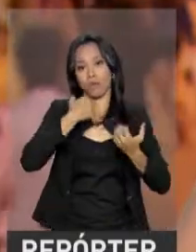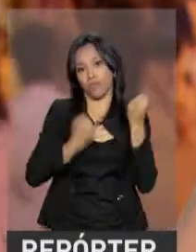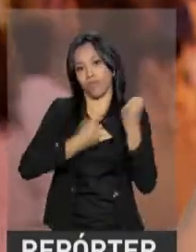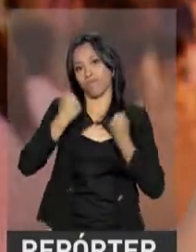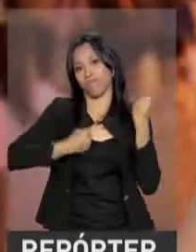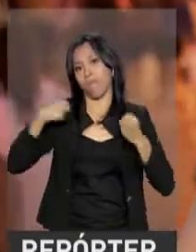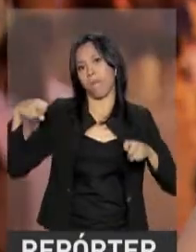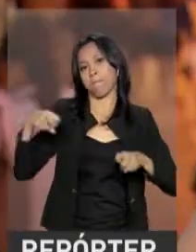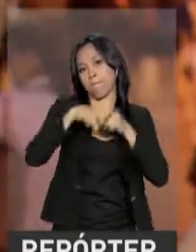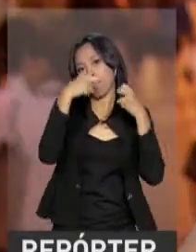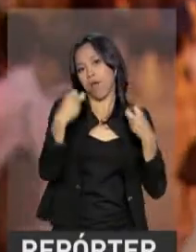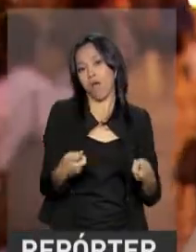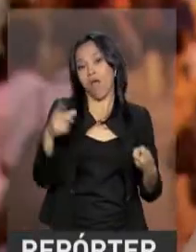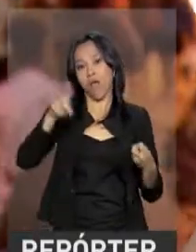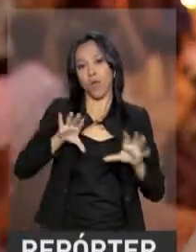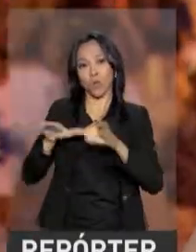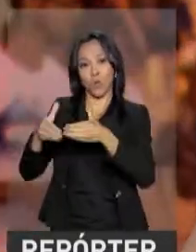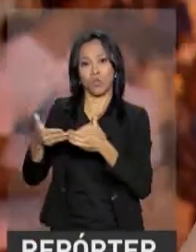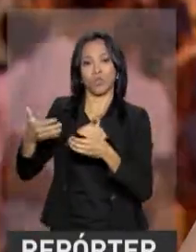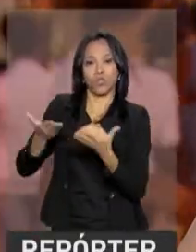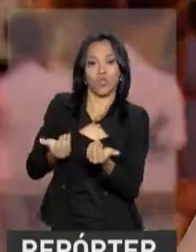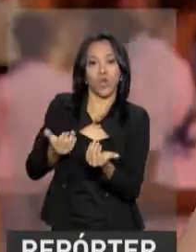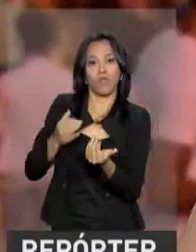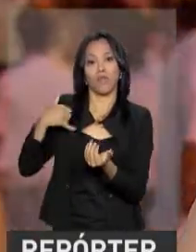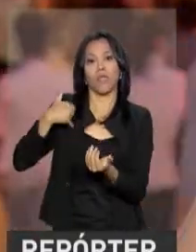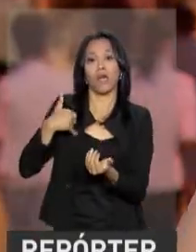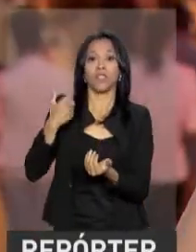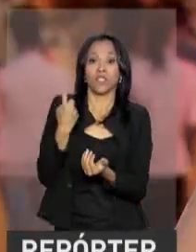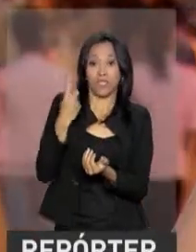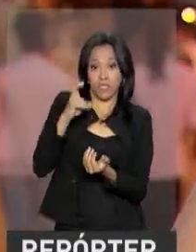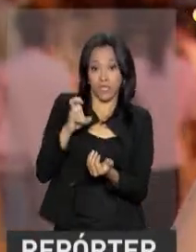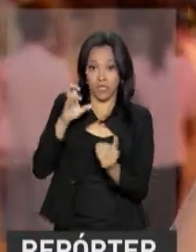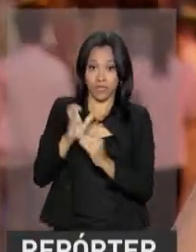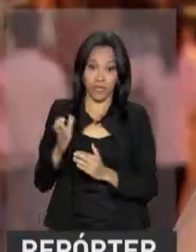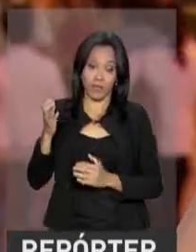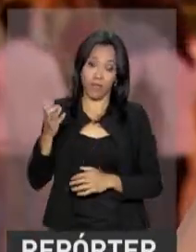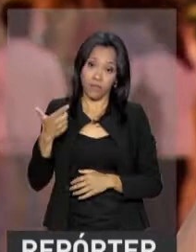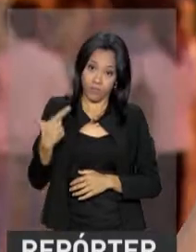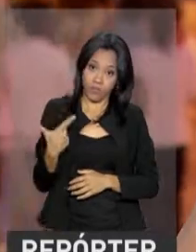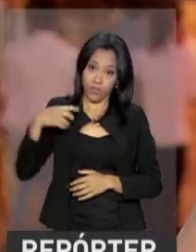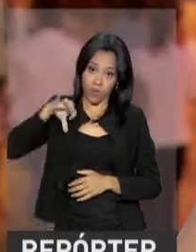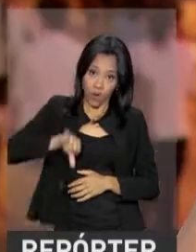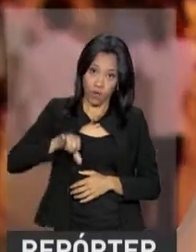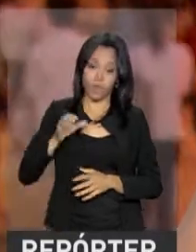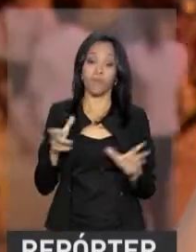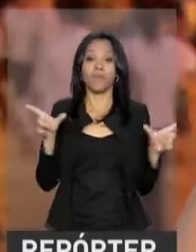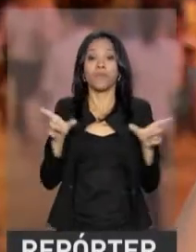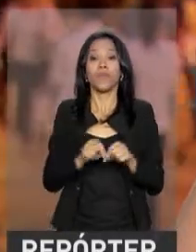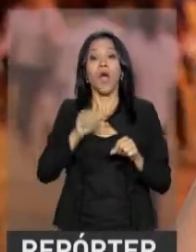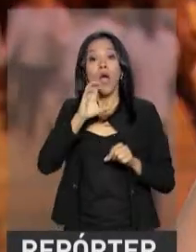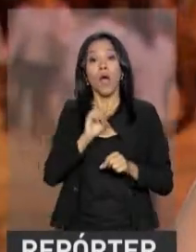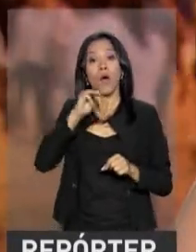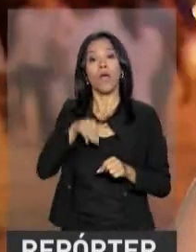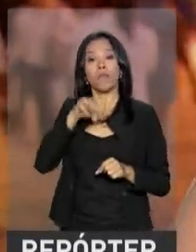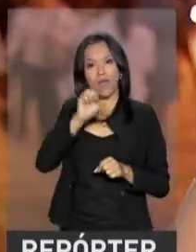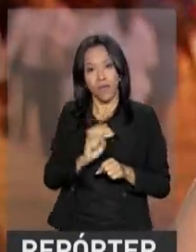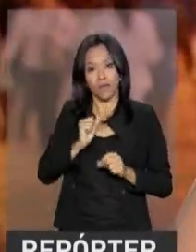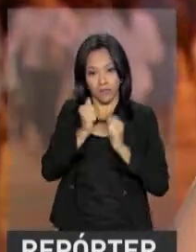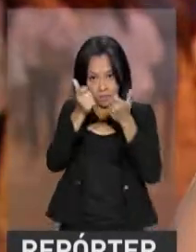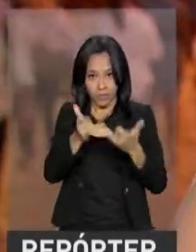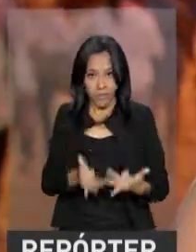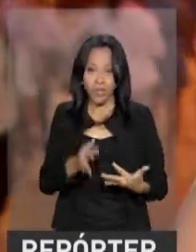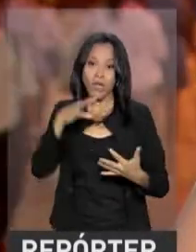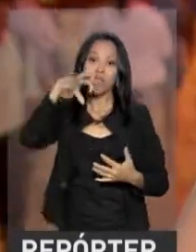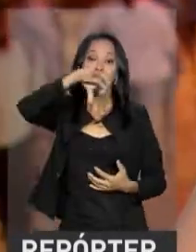de morte entre jovens de 15 e 29 anos. Ainda segundo a OMS, 90% das